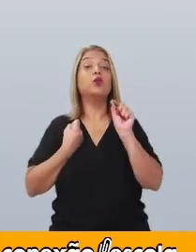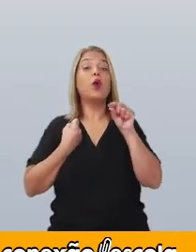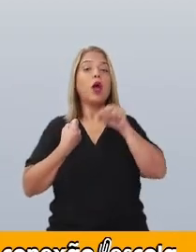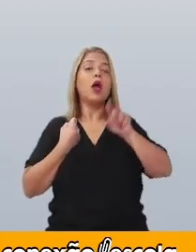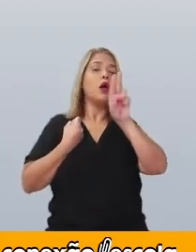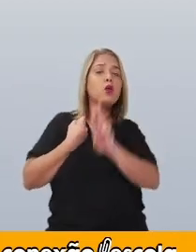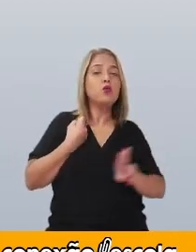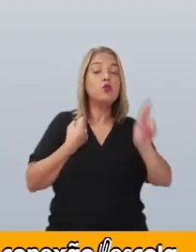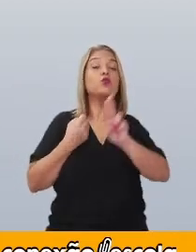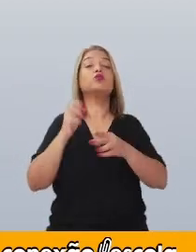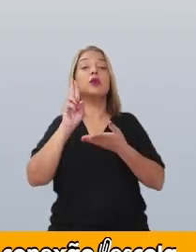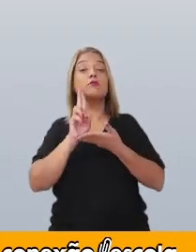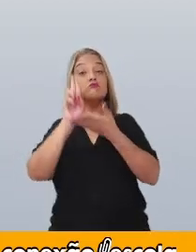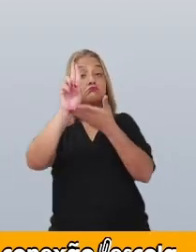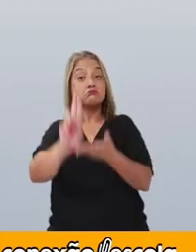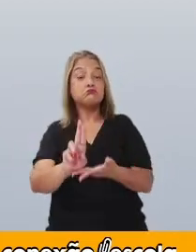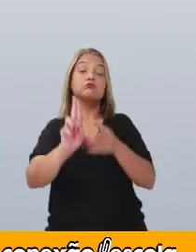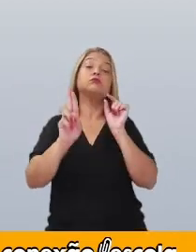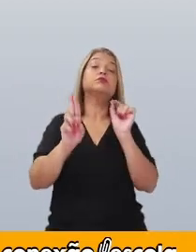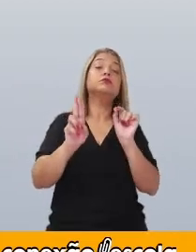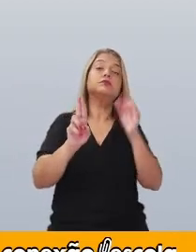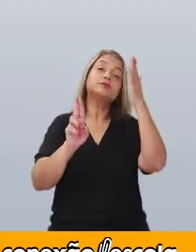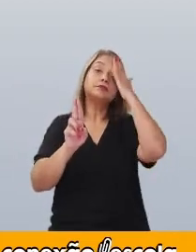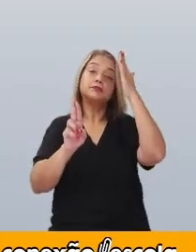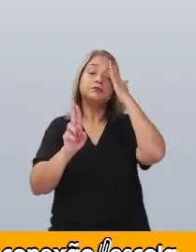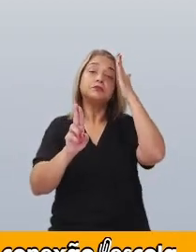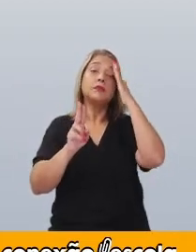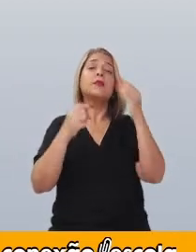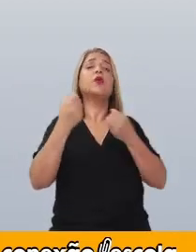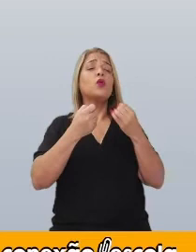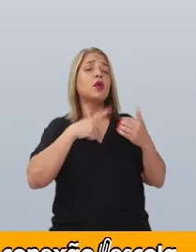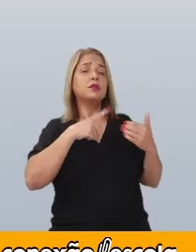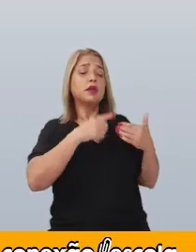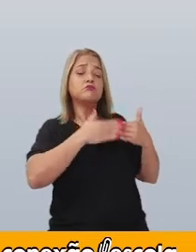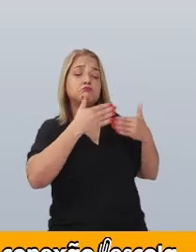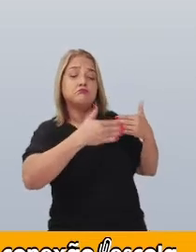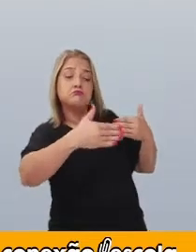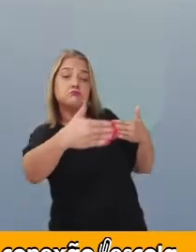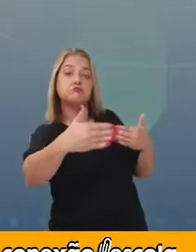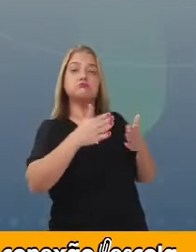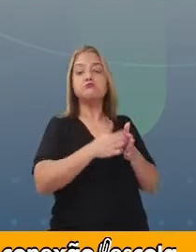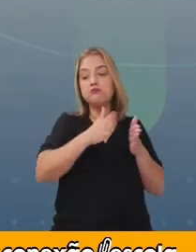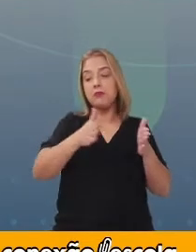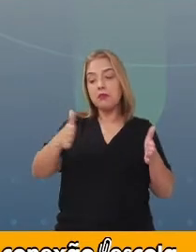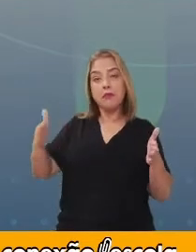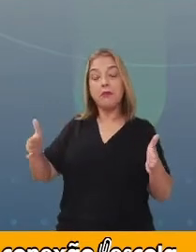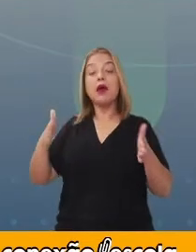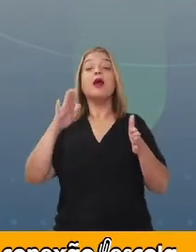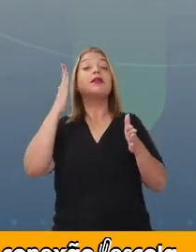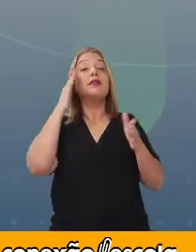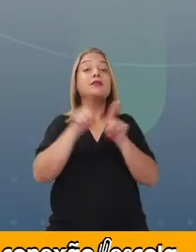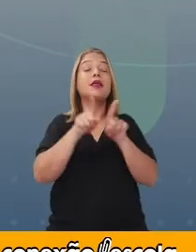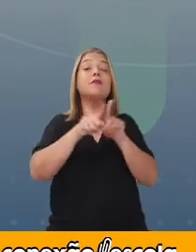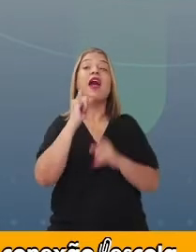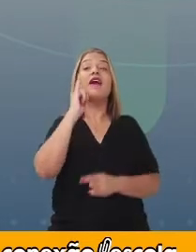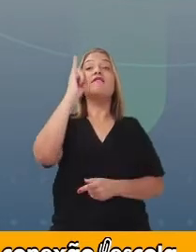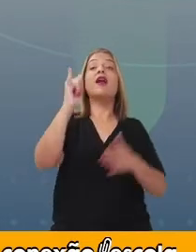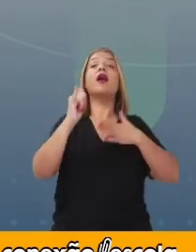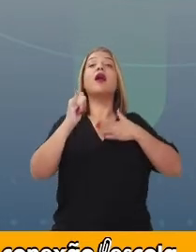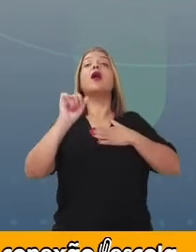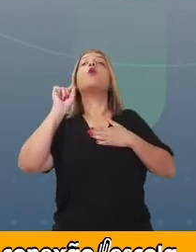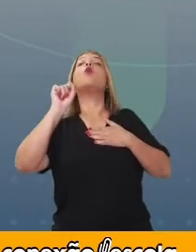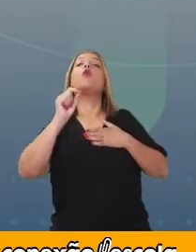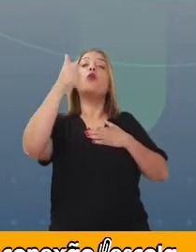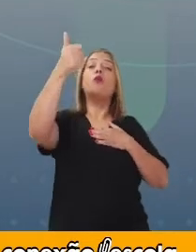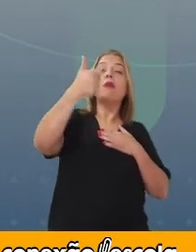para representar a ordem de algo ou a sua posição. Então, quando